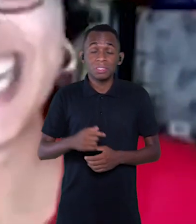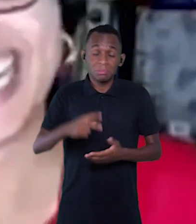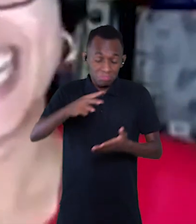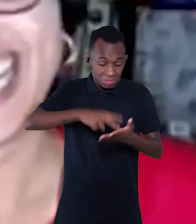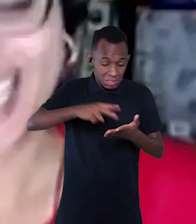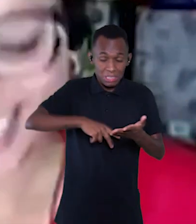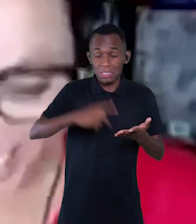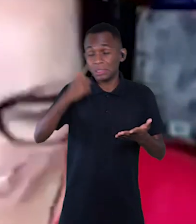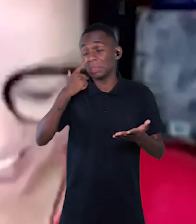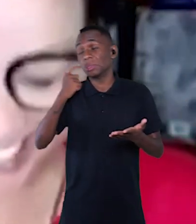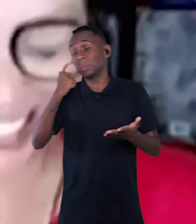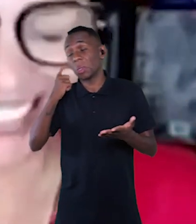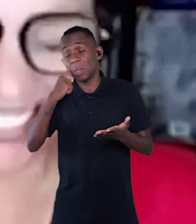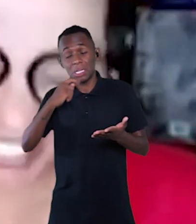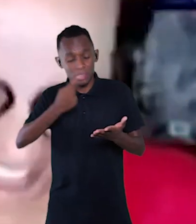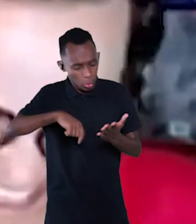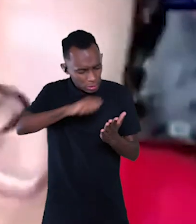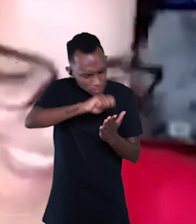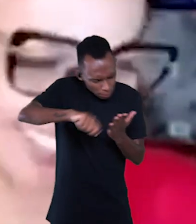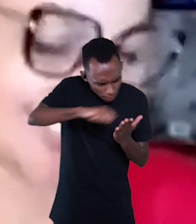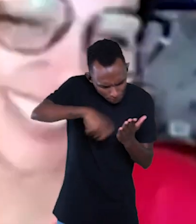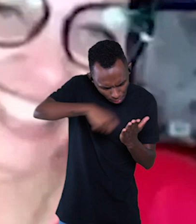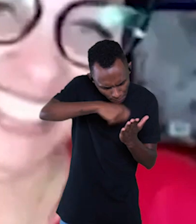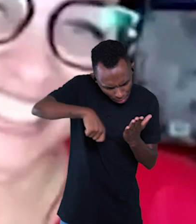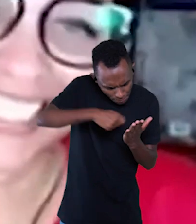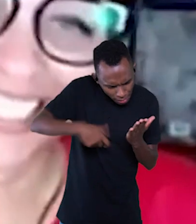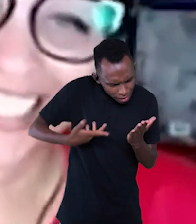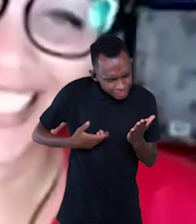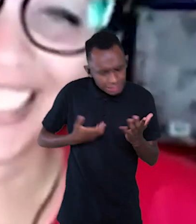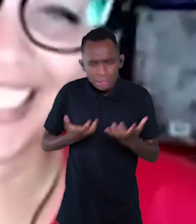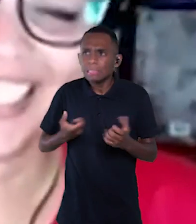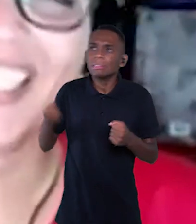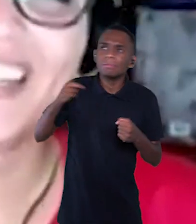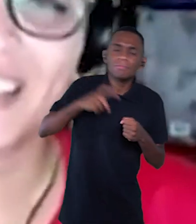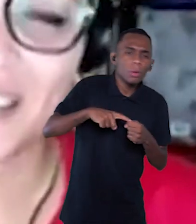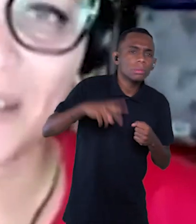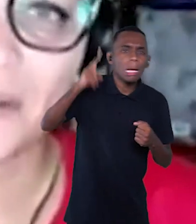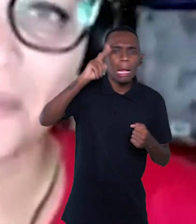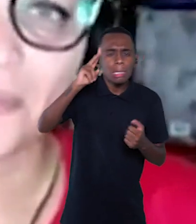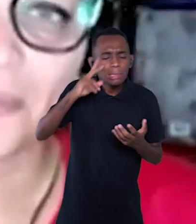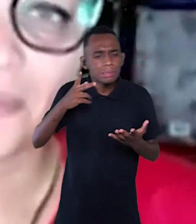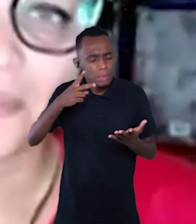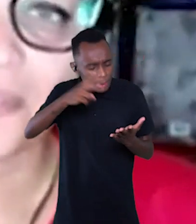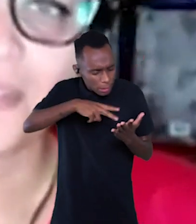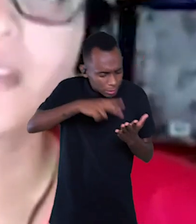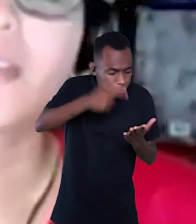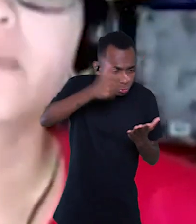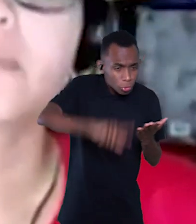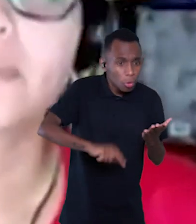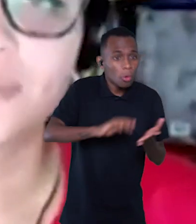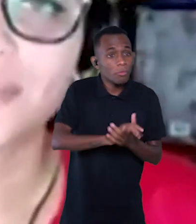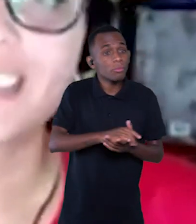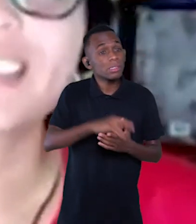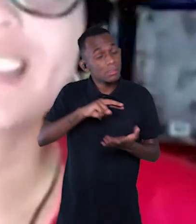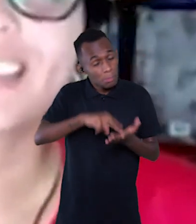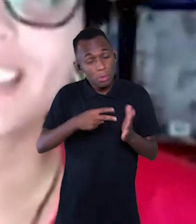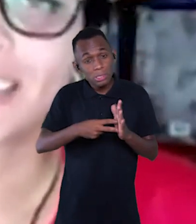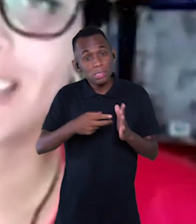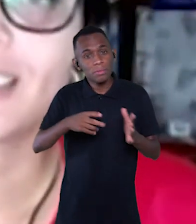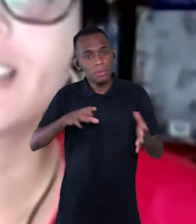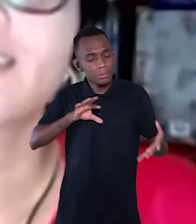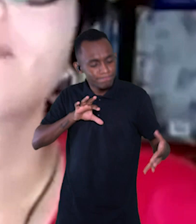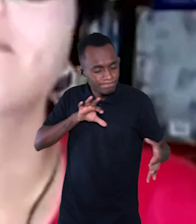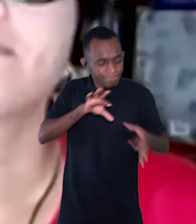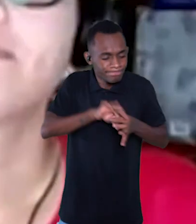gente chorar, e a gente vai marcando o livro, querendo, né, voltar e saber, e é de